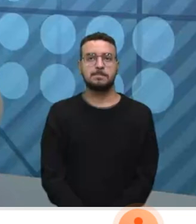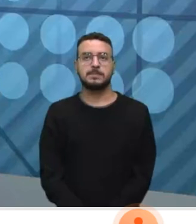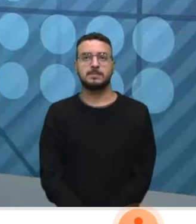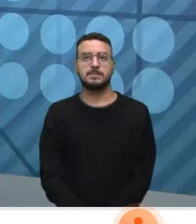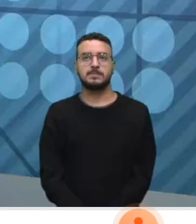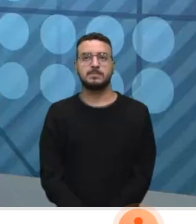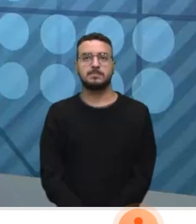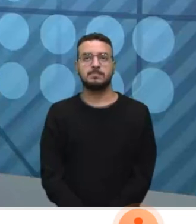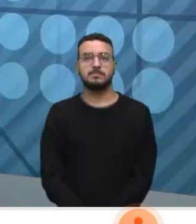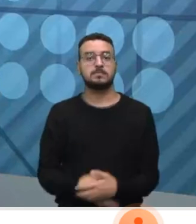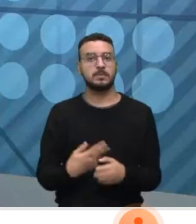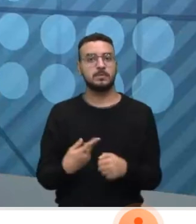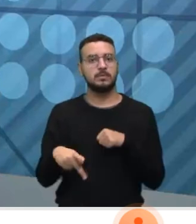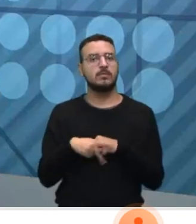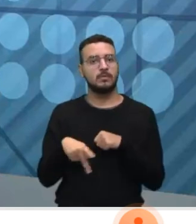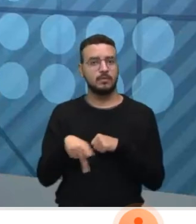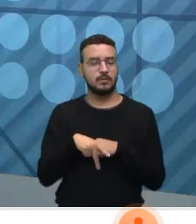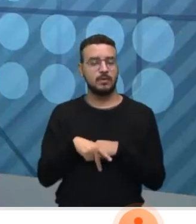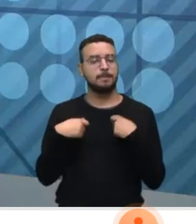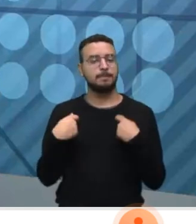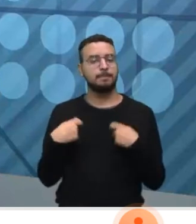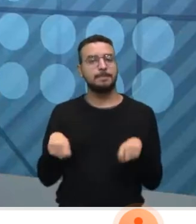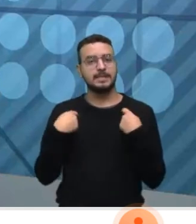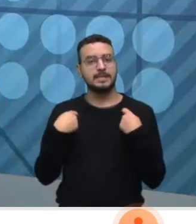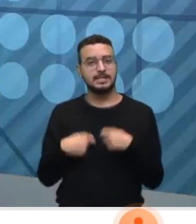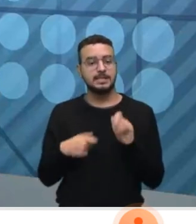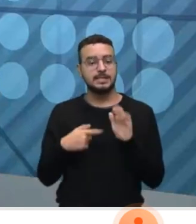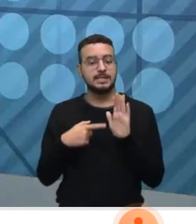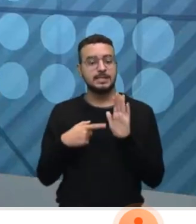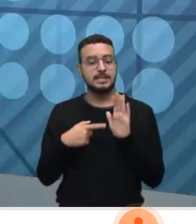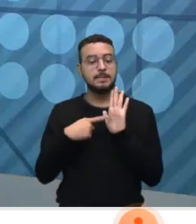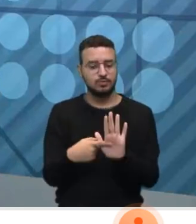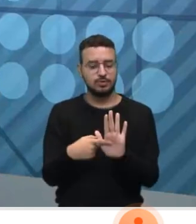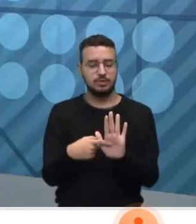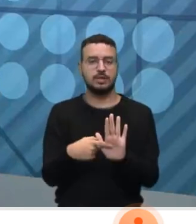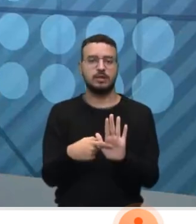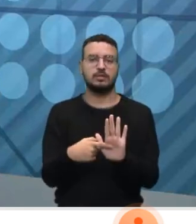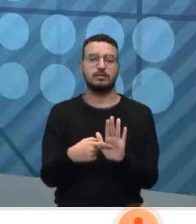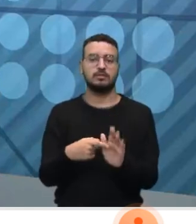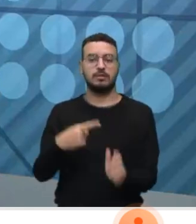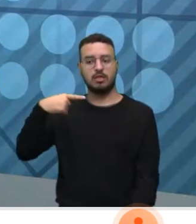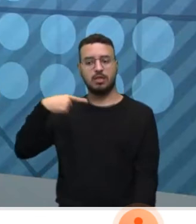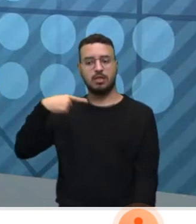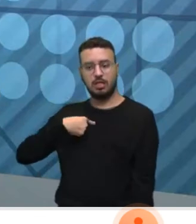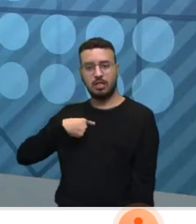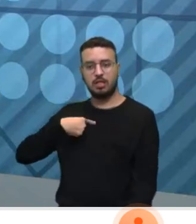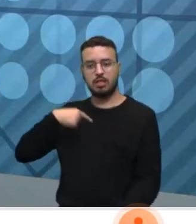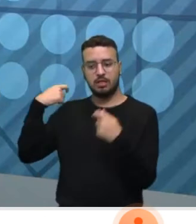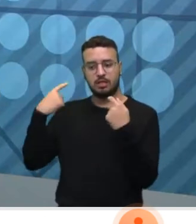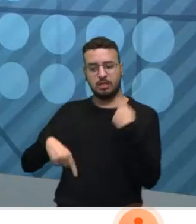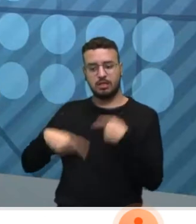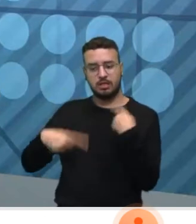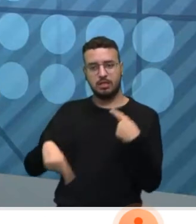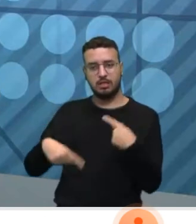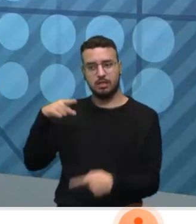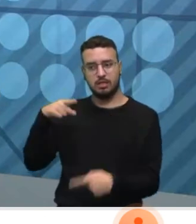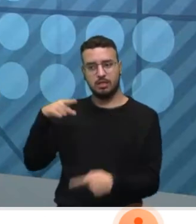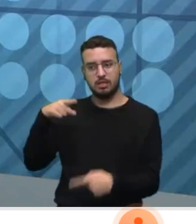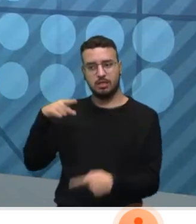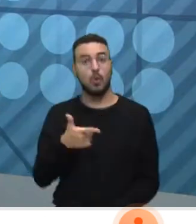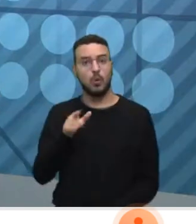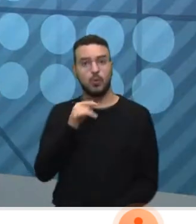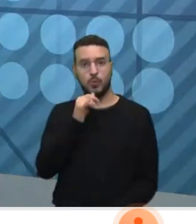pronome, ele precisa ser apresentado. O outro é decorar. Então, eu decoro, você